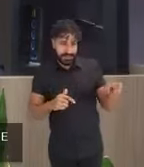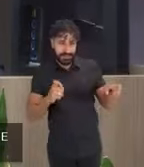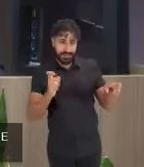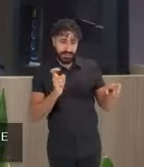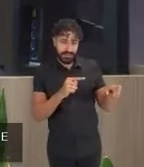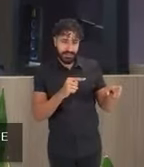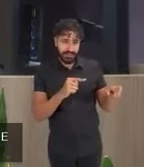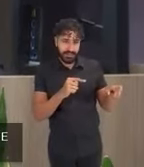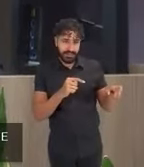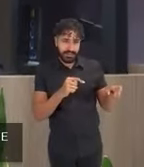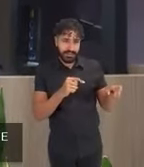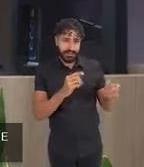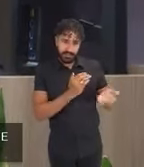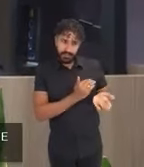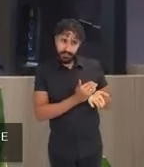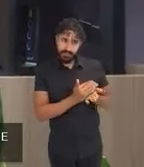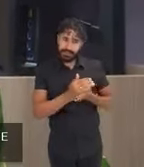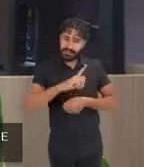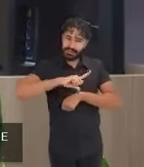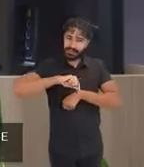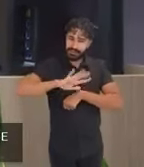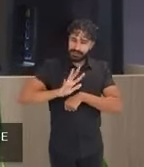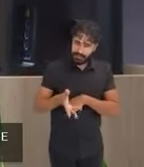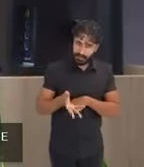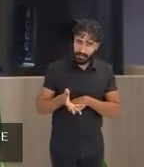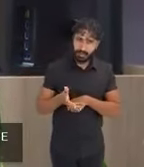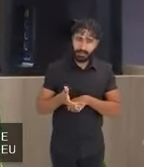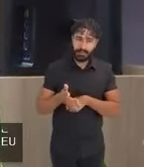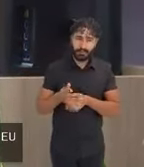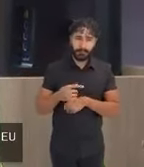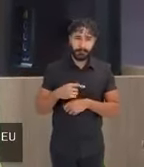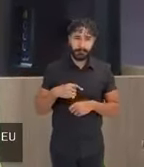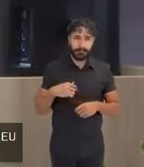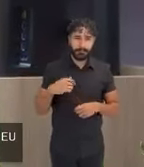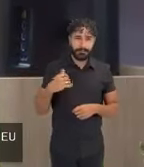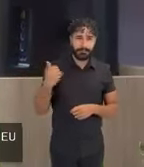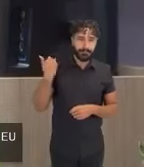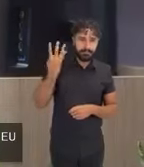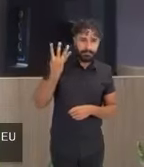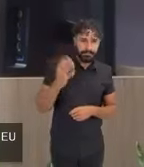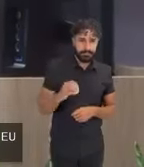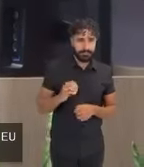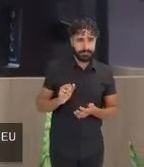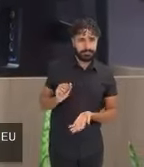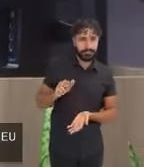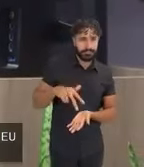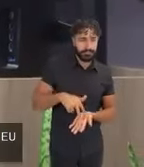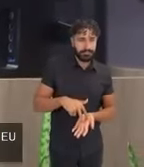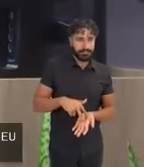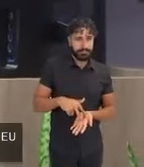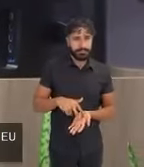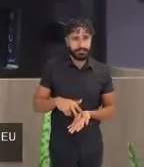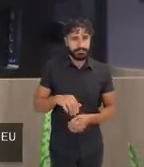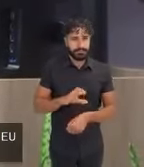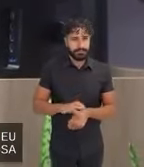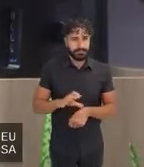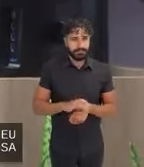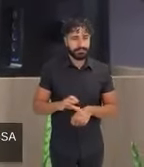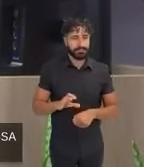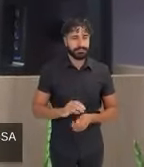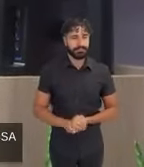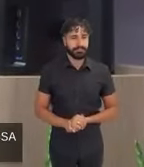Eu comecei tarde, viu? Comecei já, foi no ano que eu fiz 40 que eu entrei lá no curso. Não precisa, né? A gente pula essa